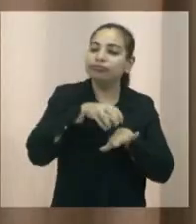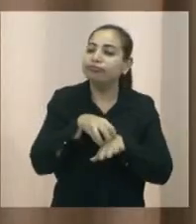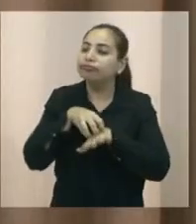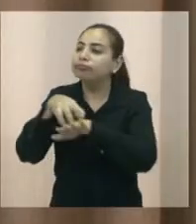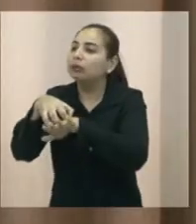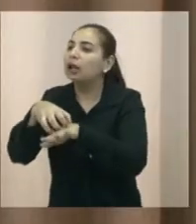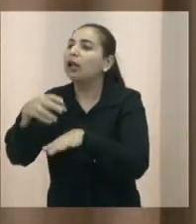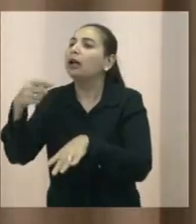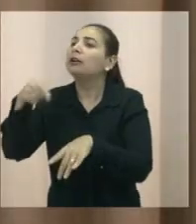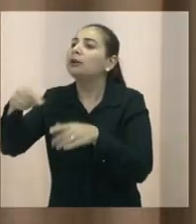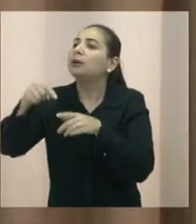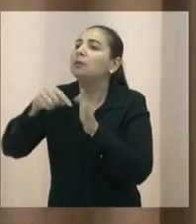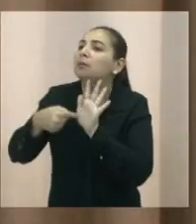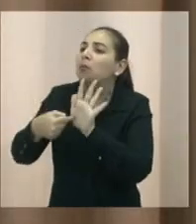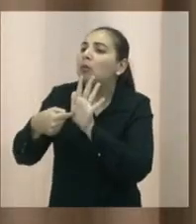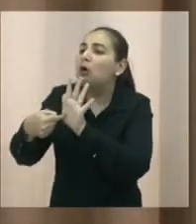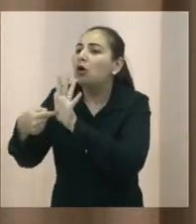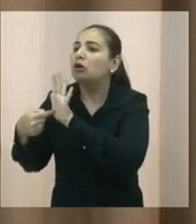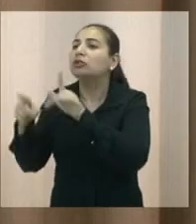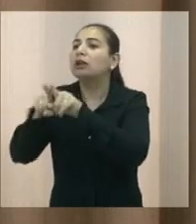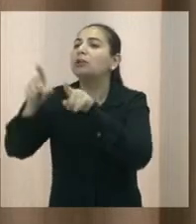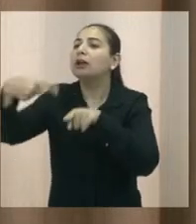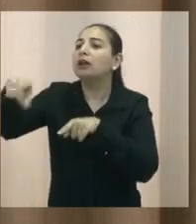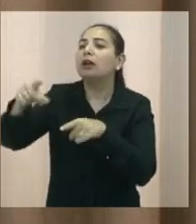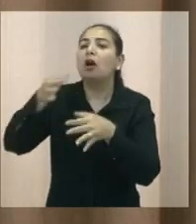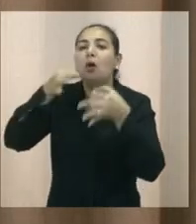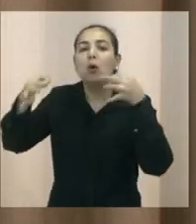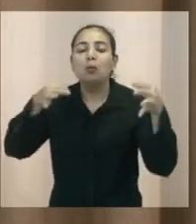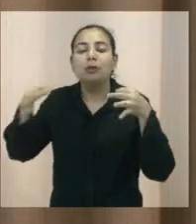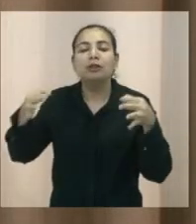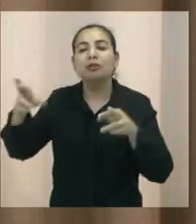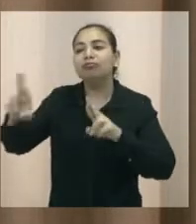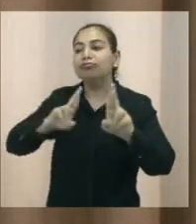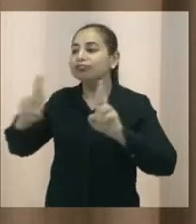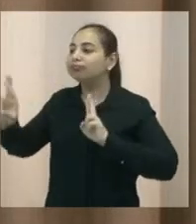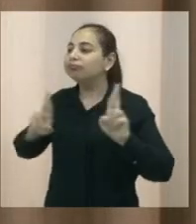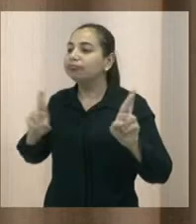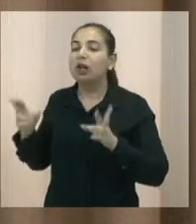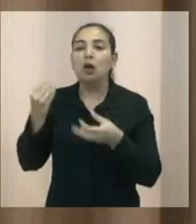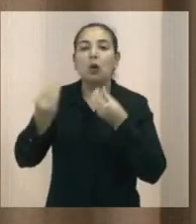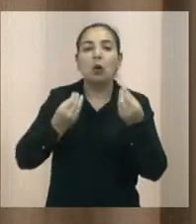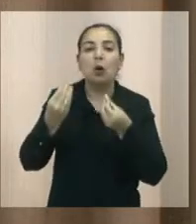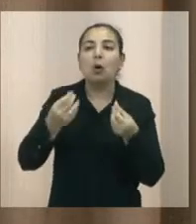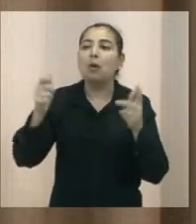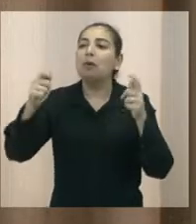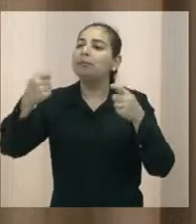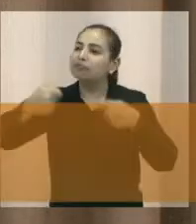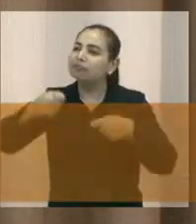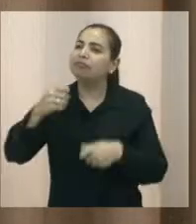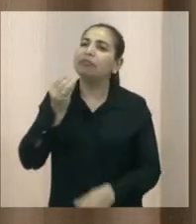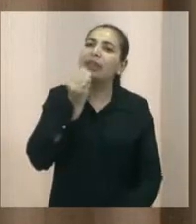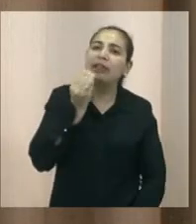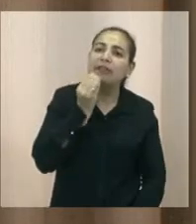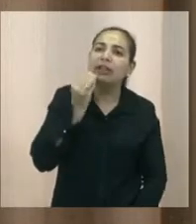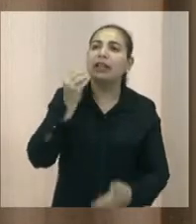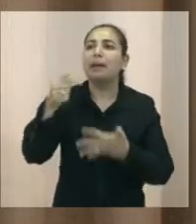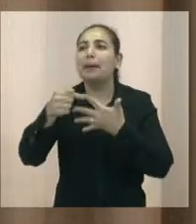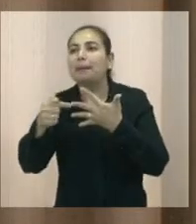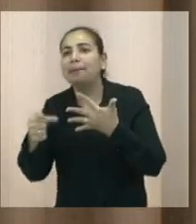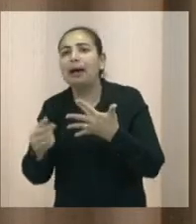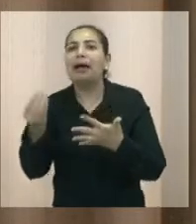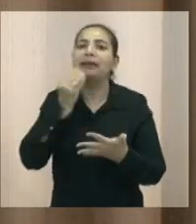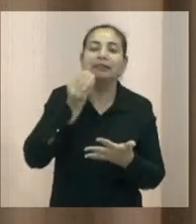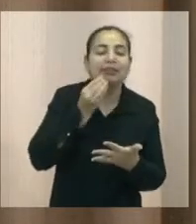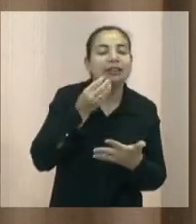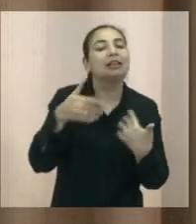acha que a Defensoria Pública deve investir. E um dos destaques da população foi que deveria investir em chegar mais próximo às comunidades. Então,